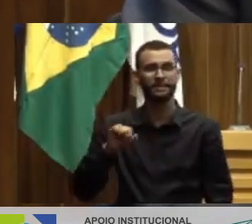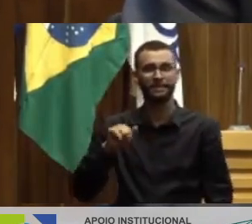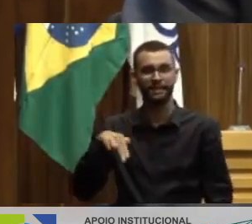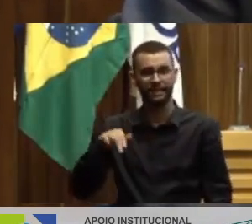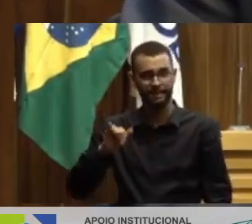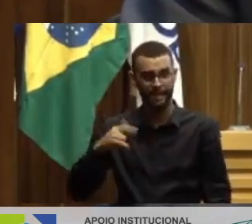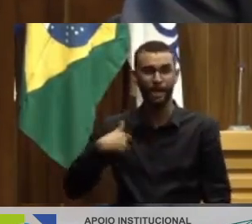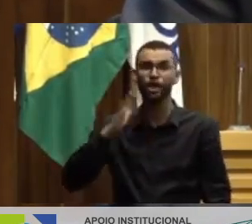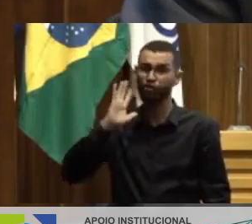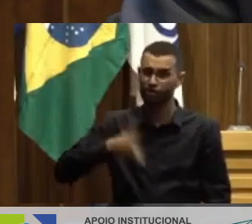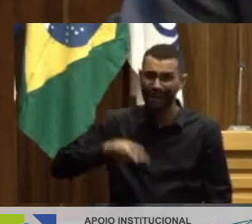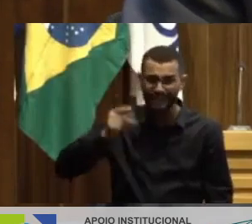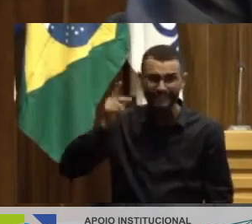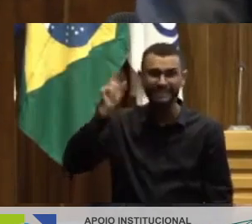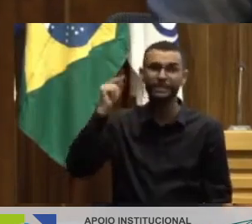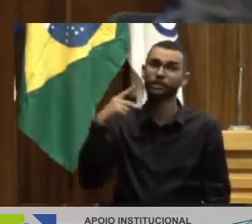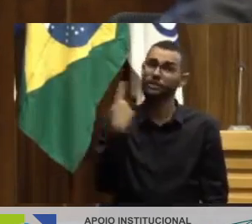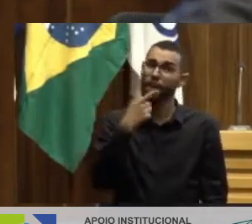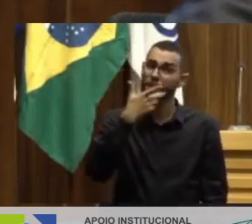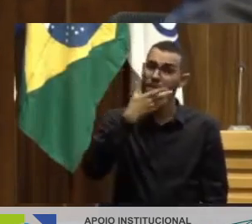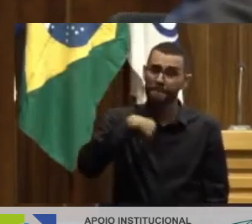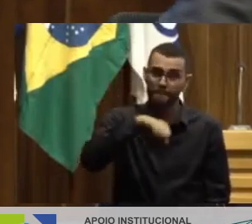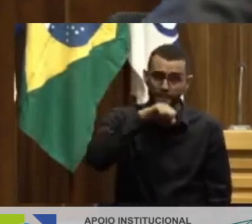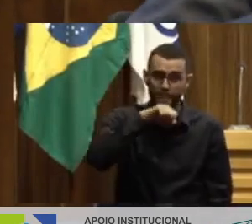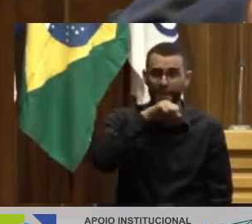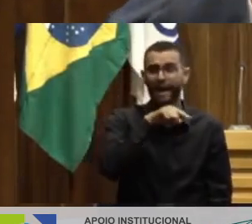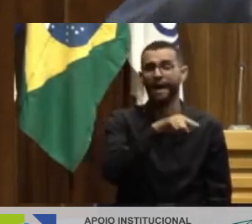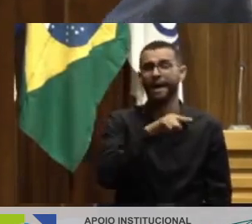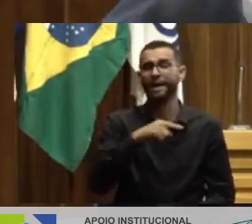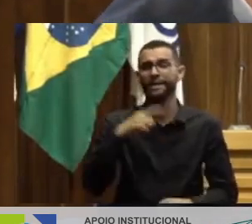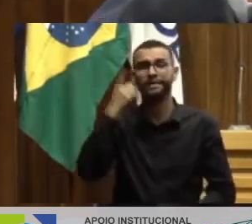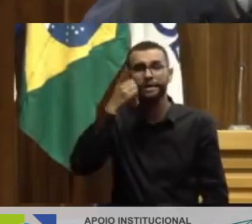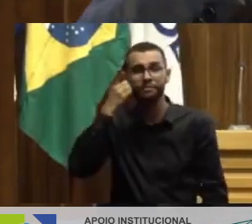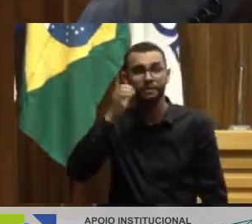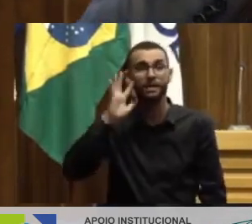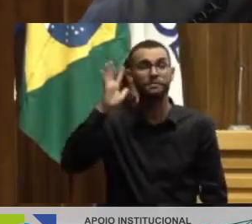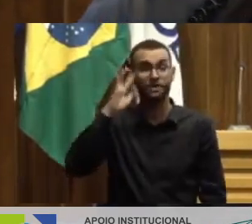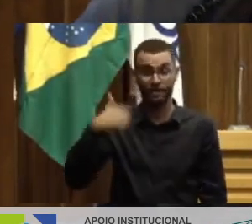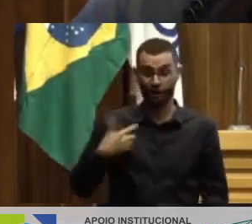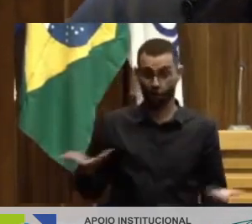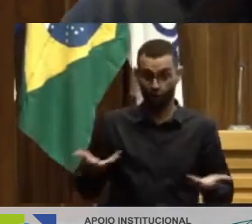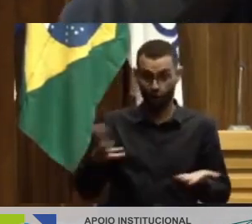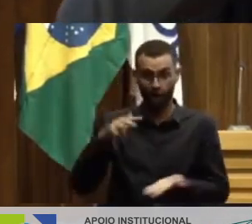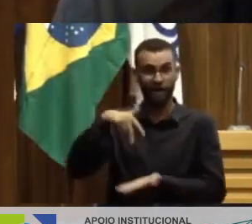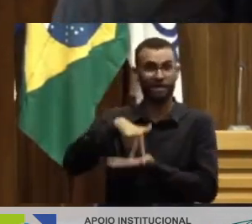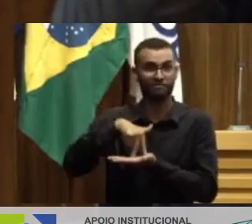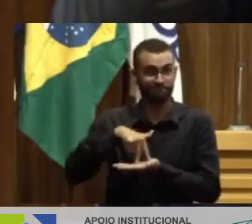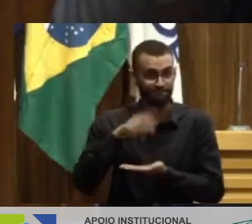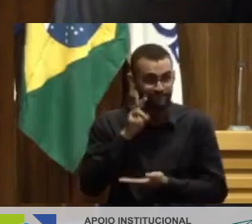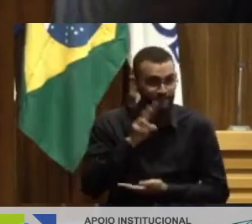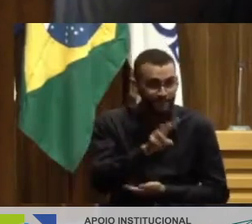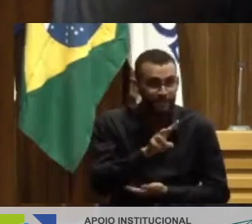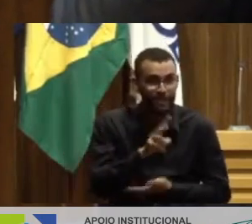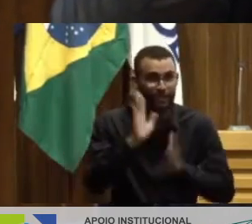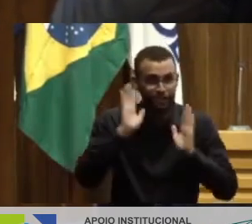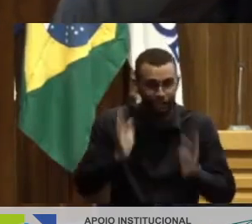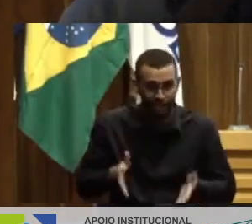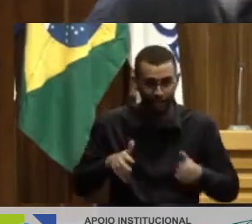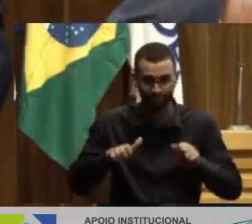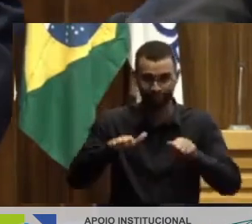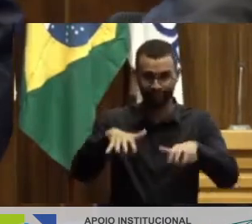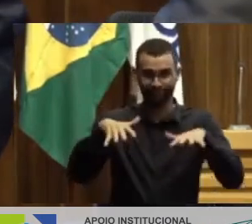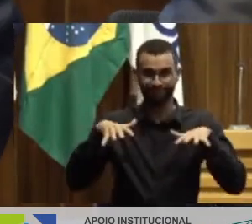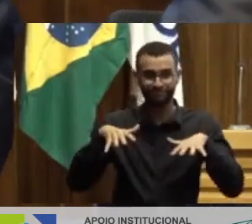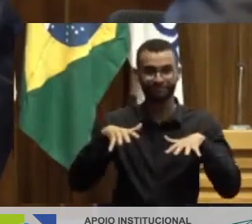quando seu pai foi deputado. Você imagina como é que eu me sinto hoje aqui, vendo você já na tribuna, aqui com toda